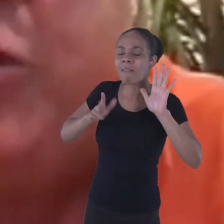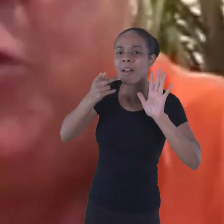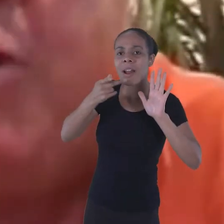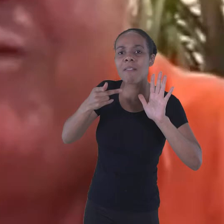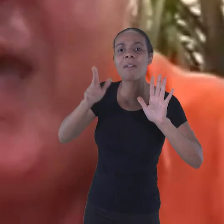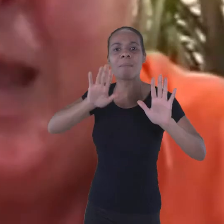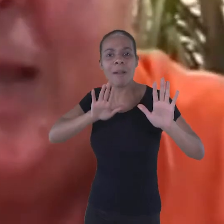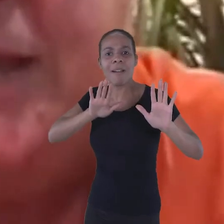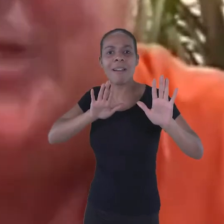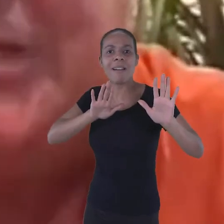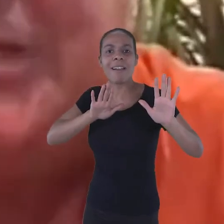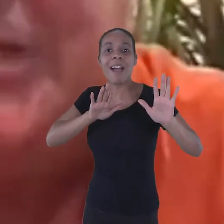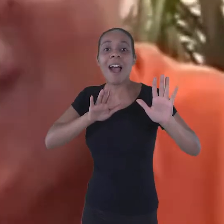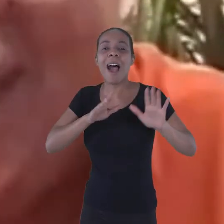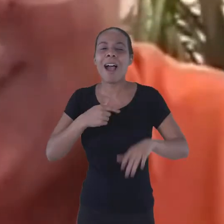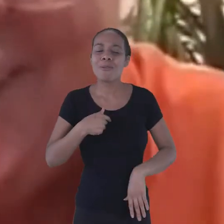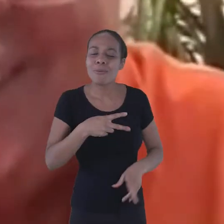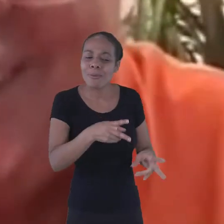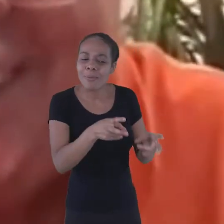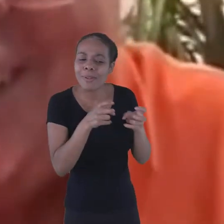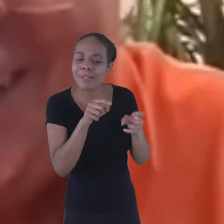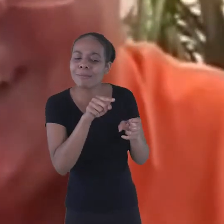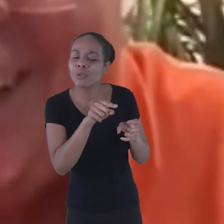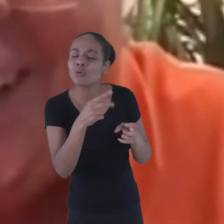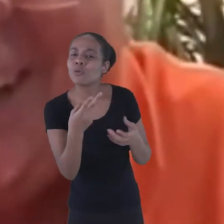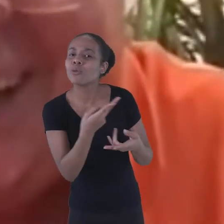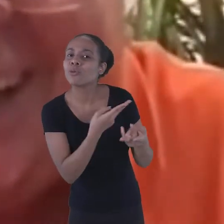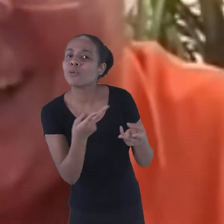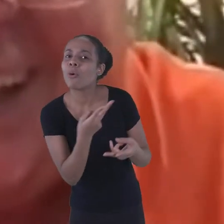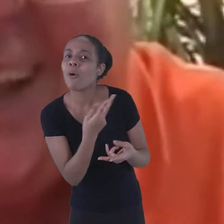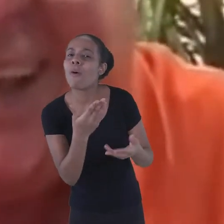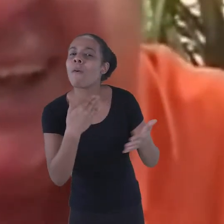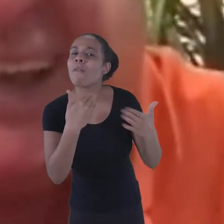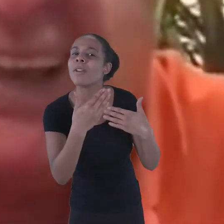uma fotonovela que ele tinha feito.